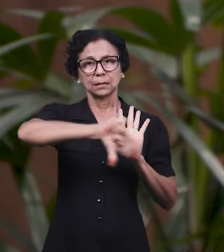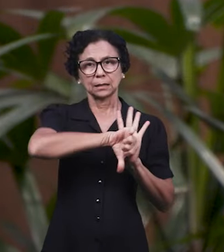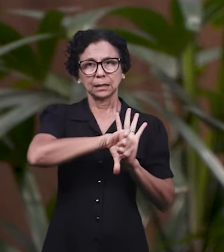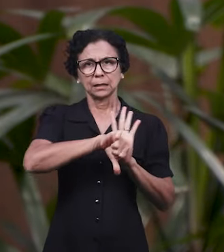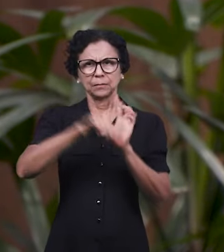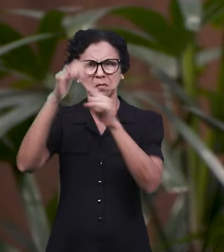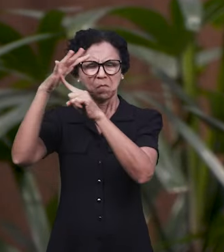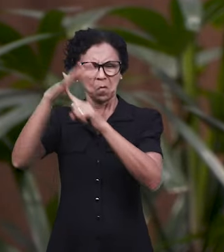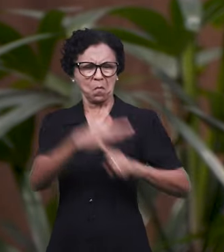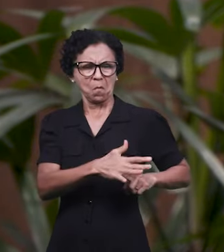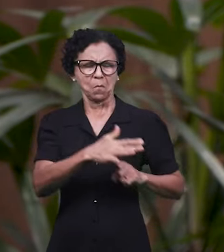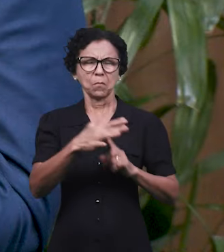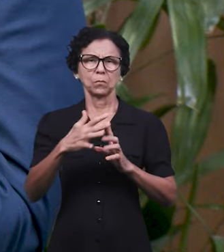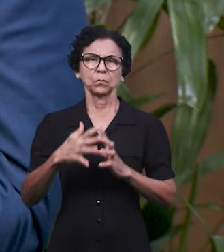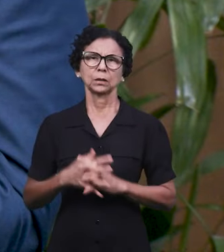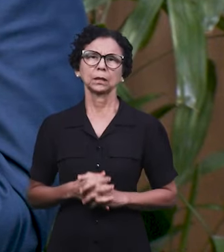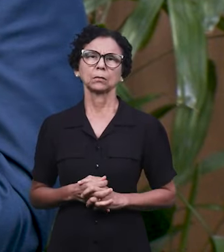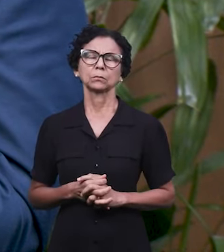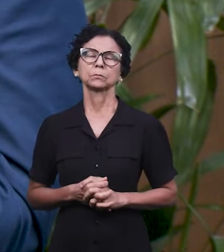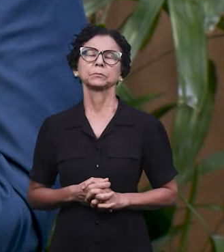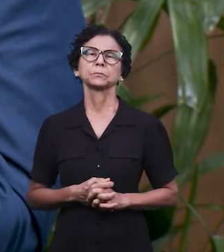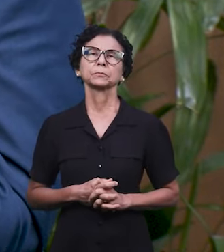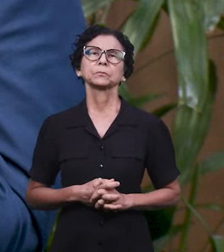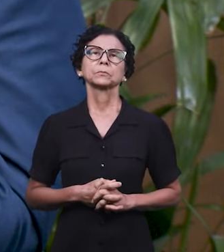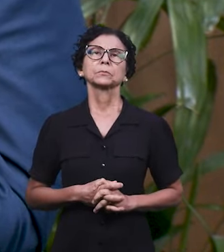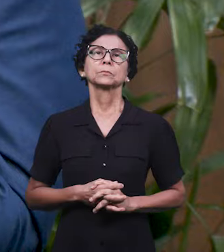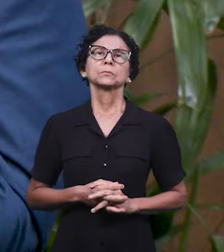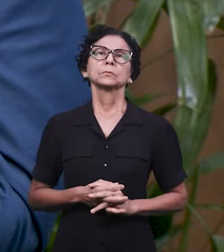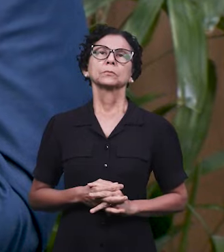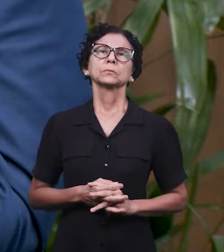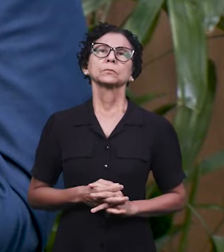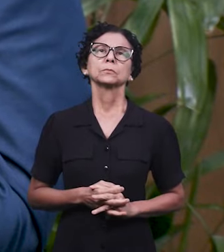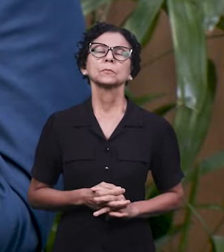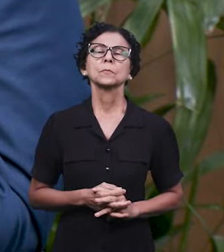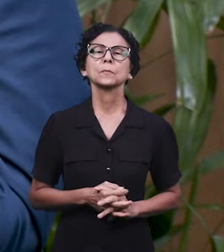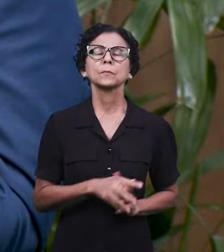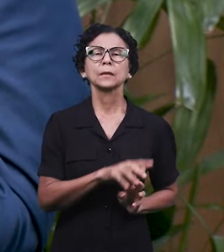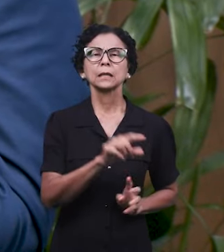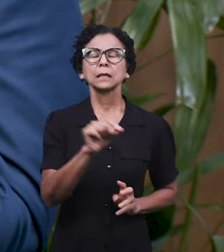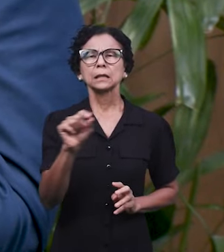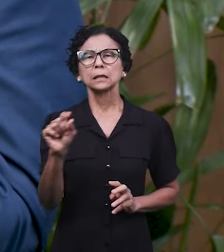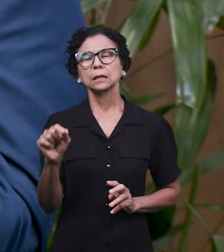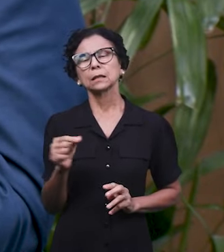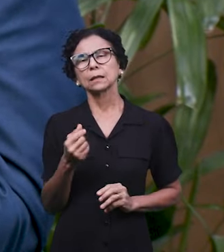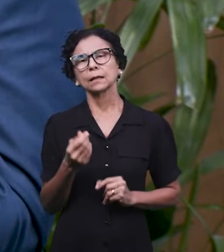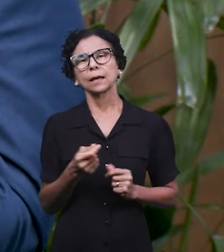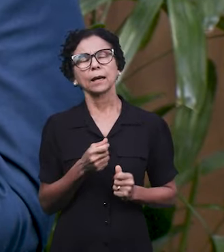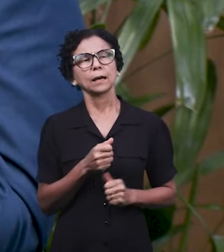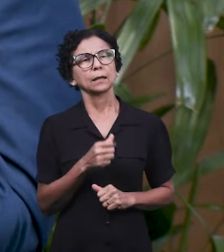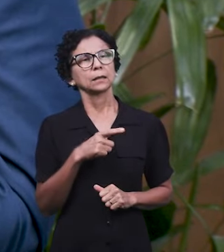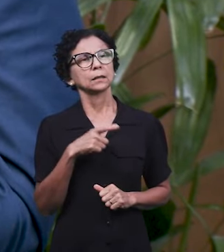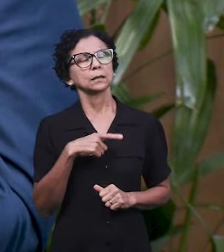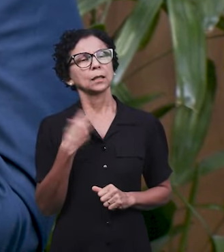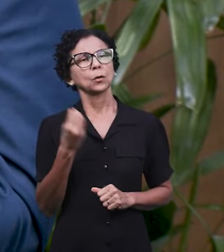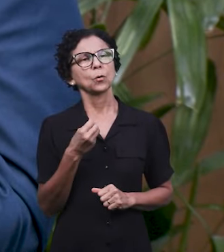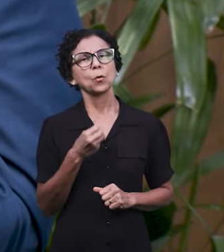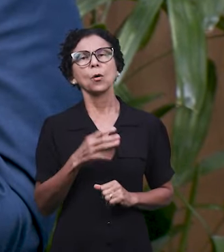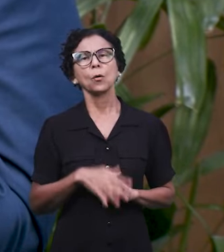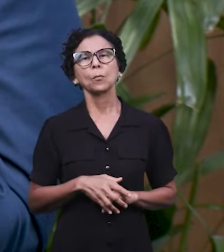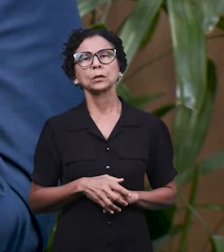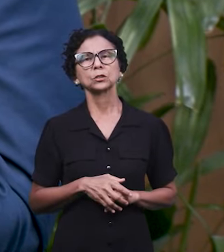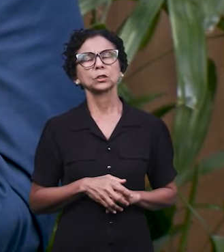bem Dito pelo Dr Isaías Dr Isaías nas redes sociais Existe algum algum mecanismo que a gente po possa